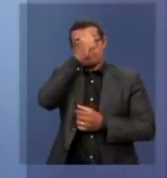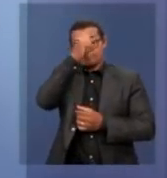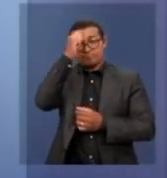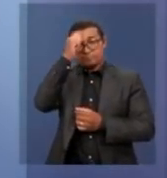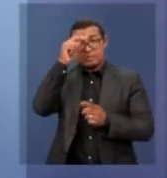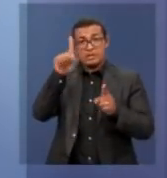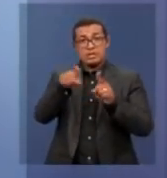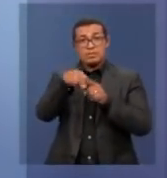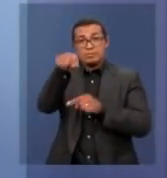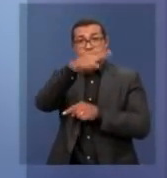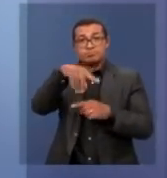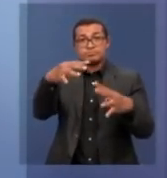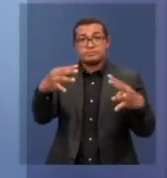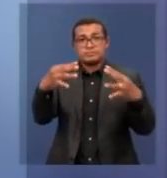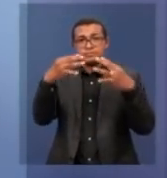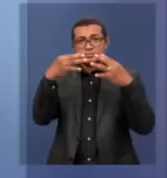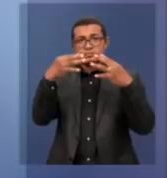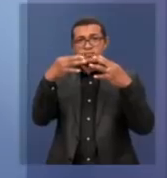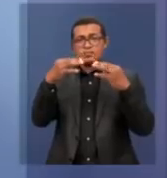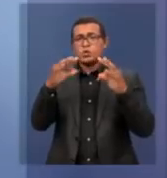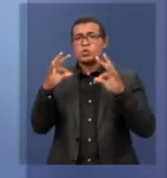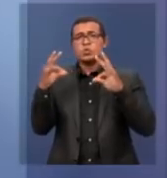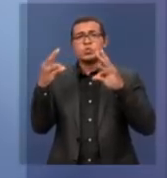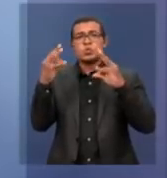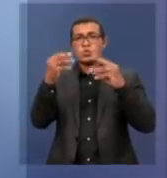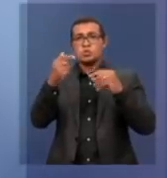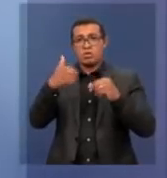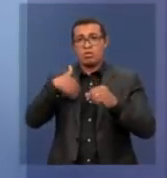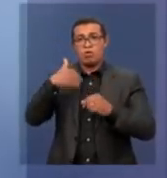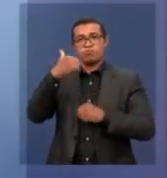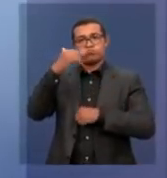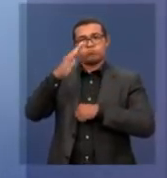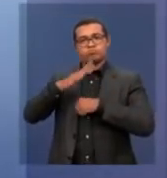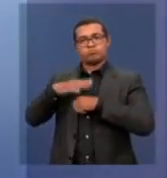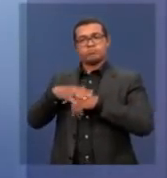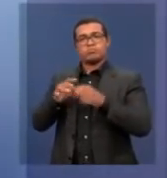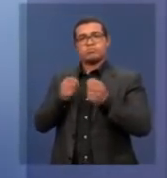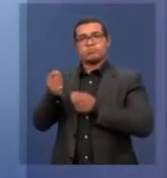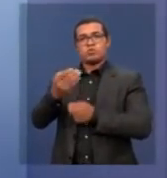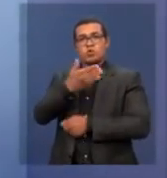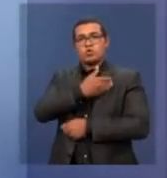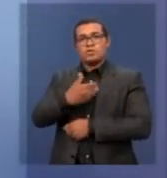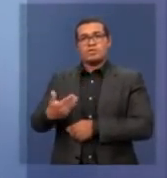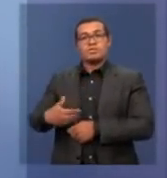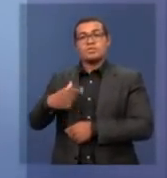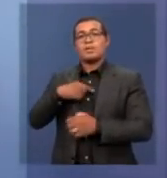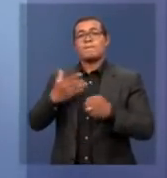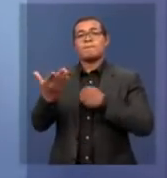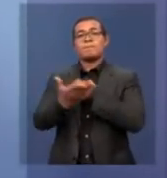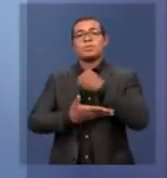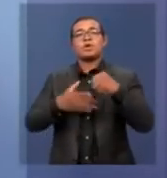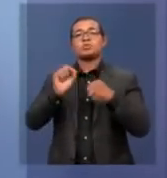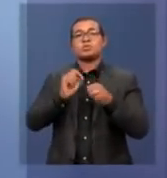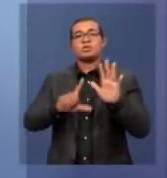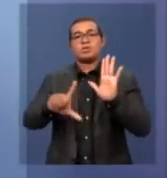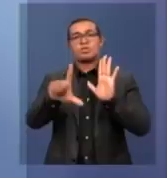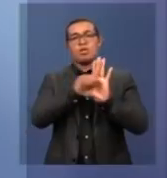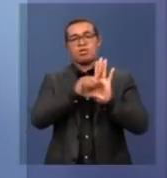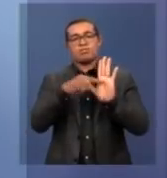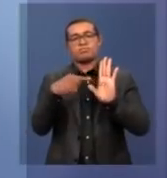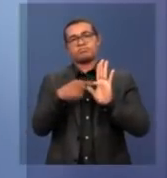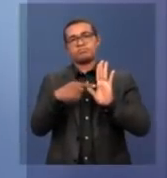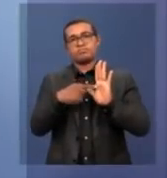fiz do meu governo foi orientado dentro da legislação aquilo que foi feito com as contas do nosso estado do nosso